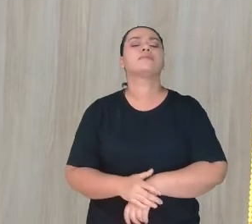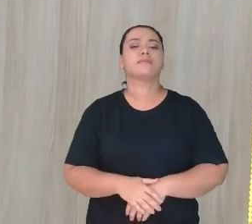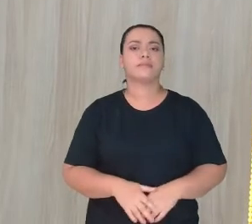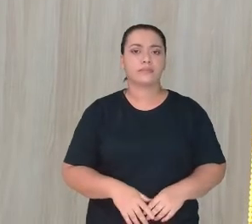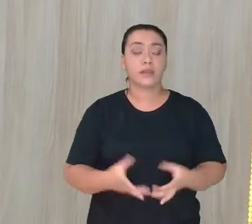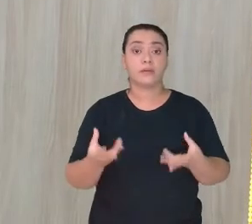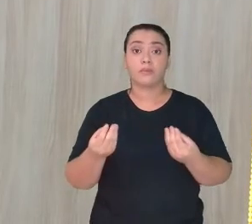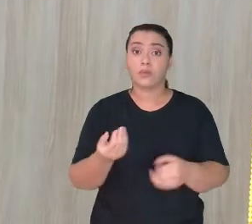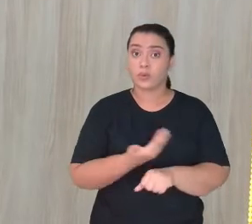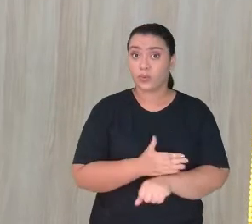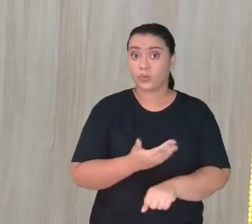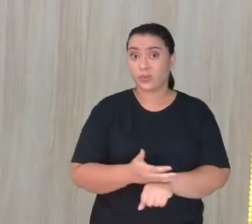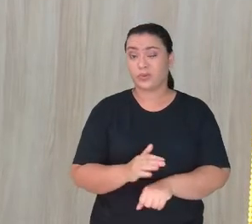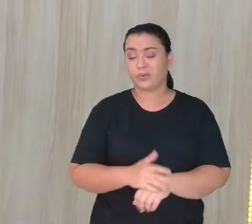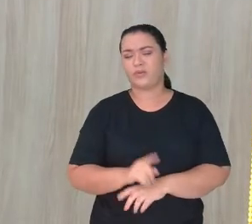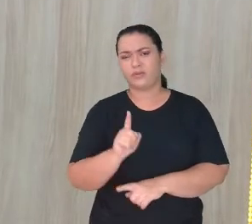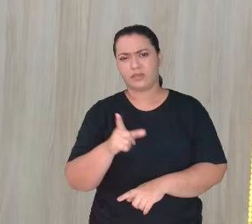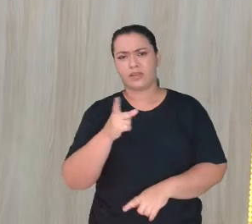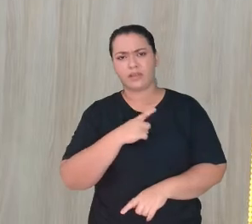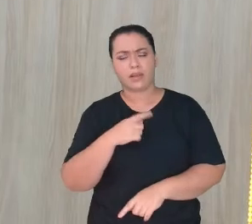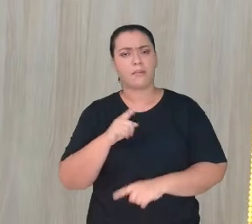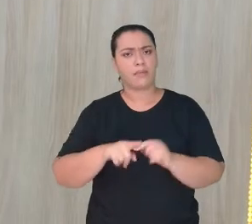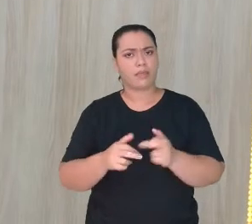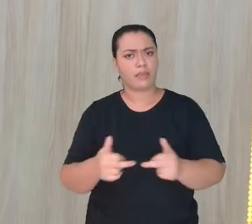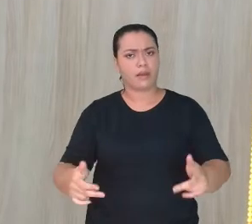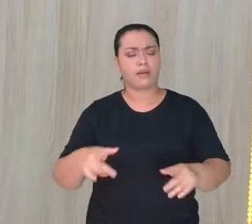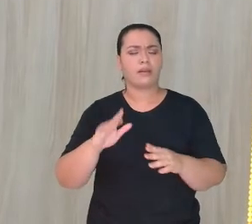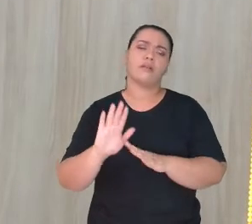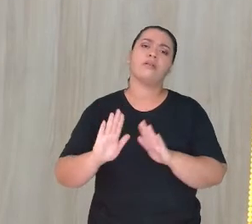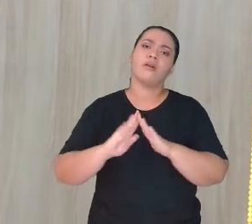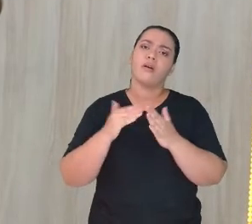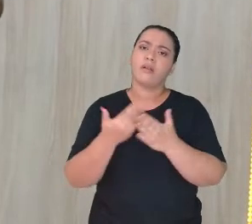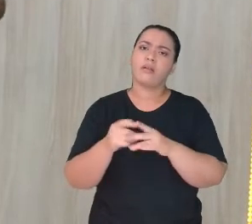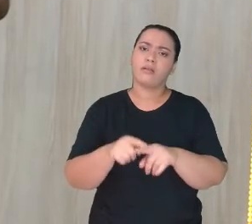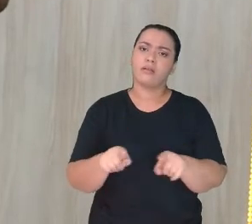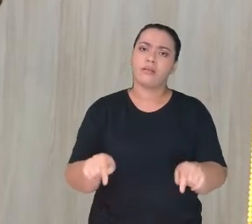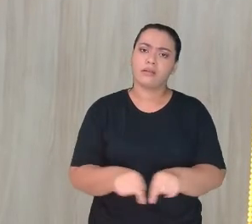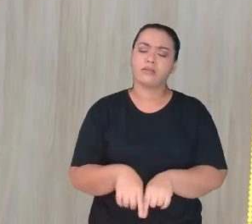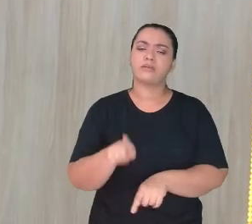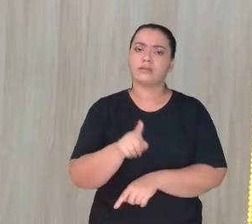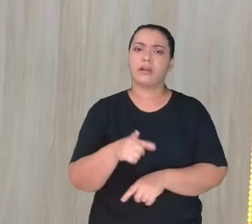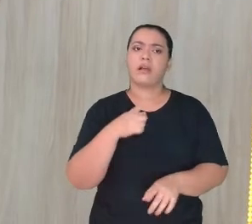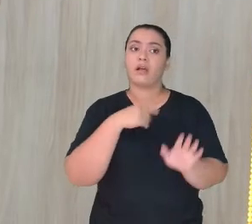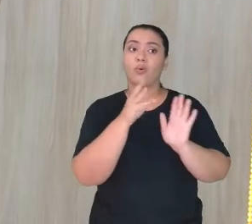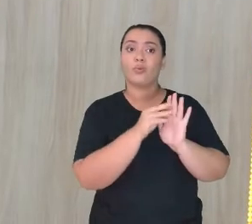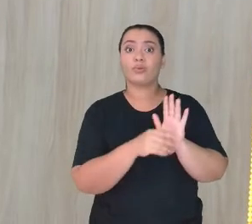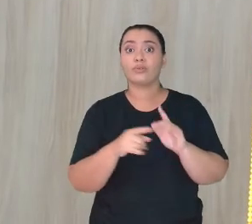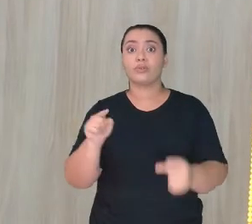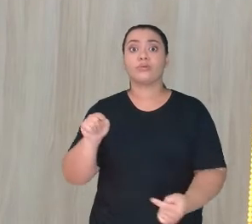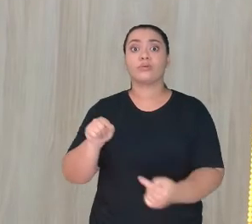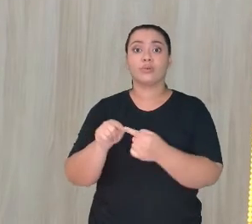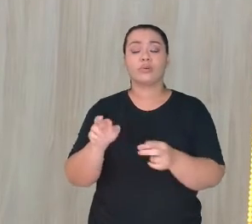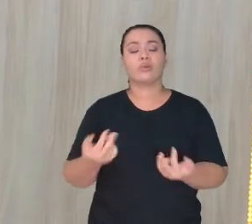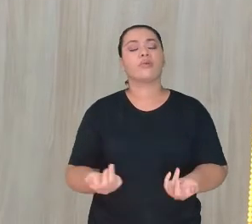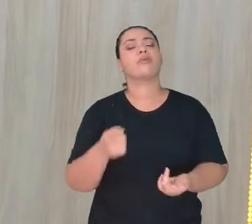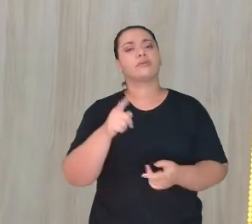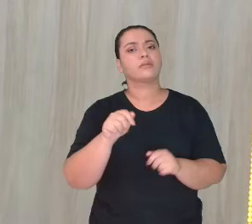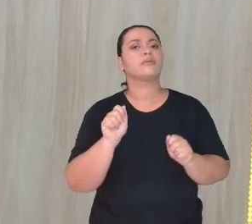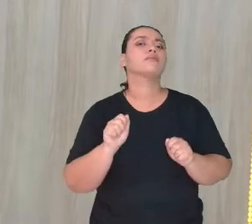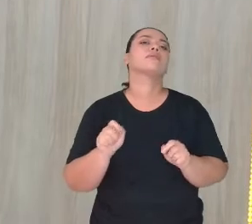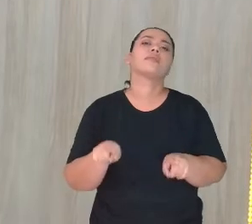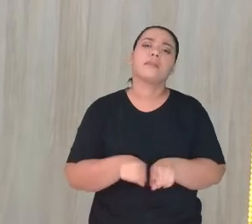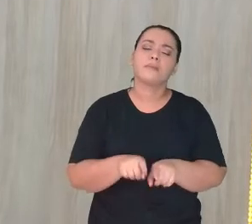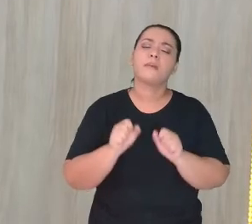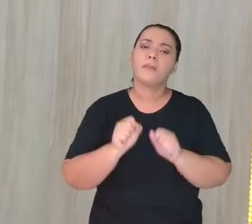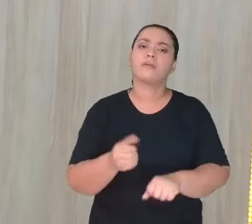treinar bastante. Você tem um material em sala de aula sobre esse conteúdo aqui e você vai poder fazer os exercícios que o seu professor vai ficar